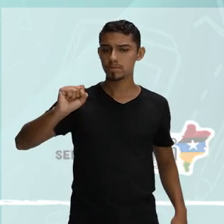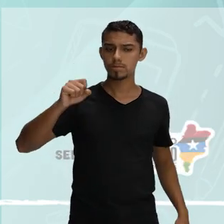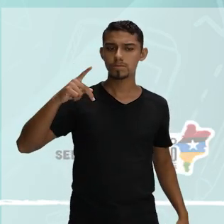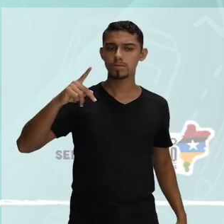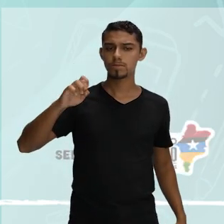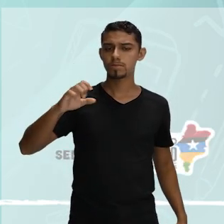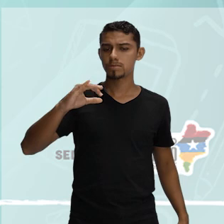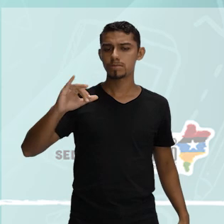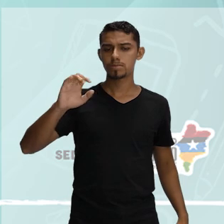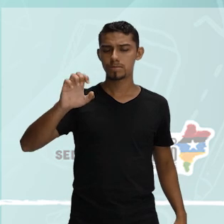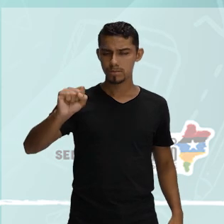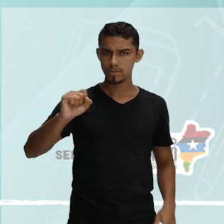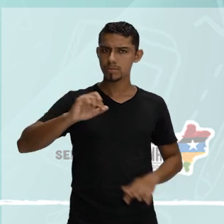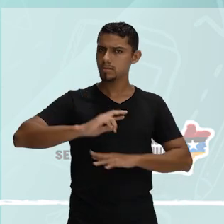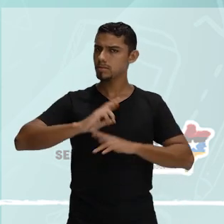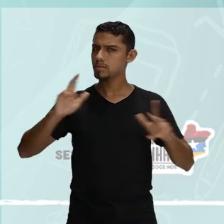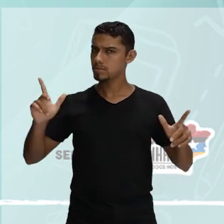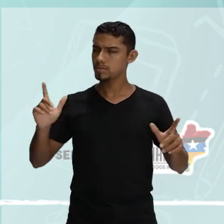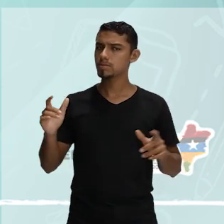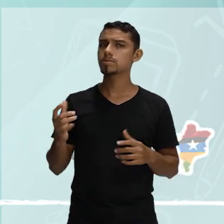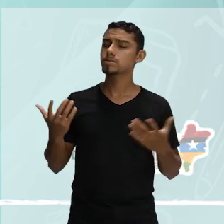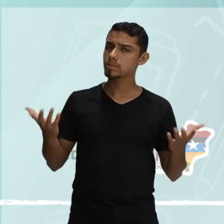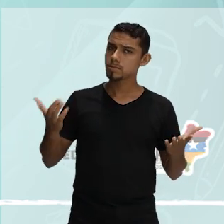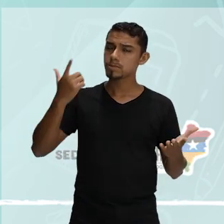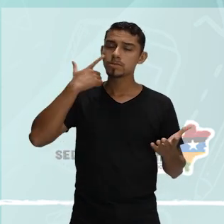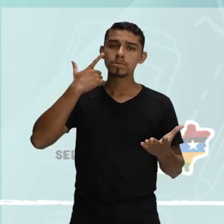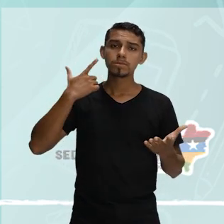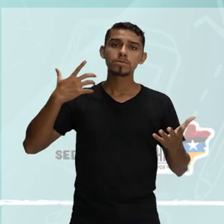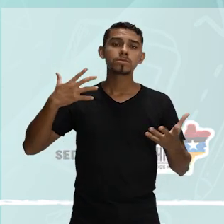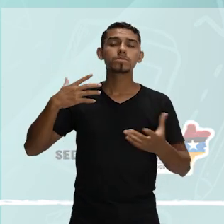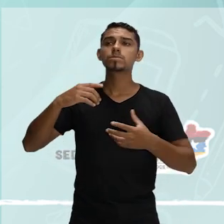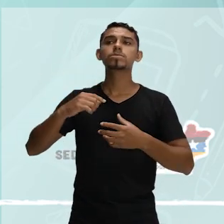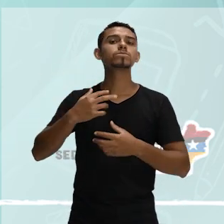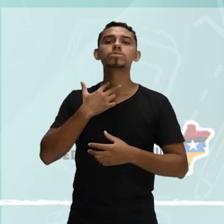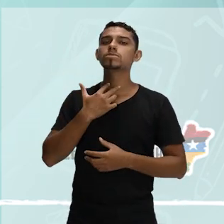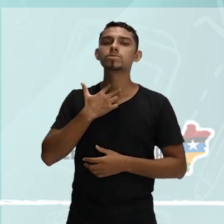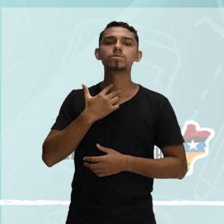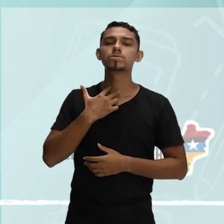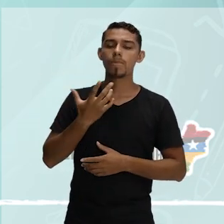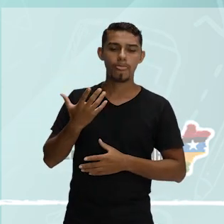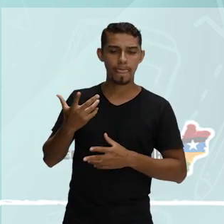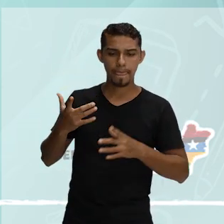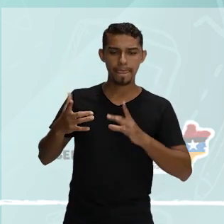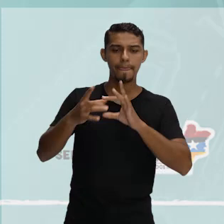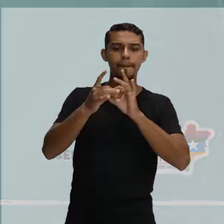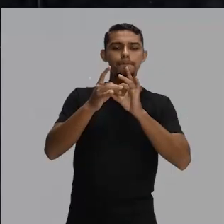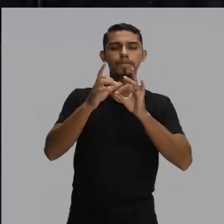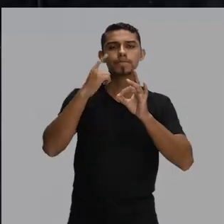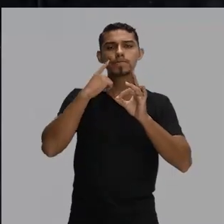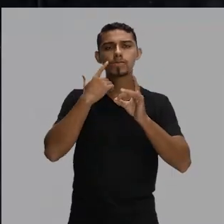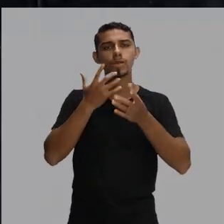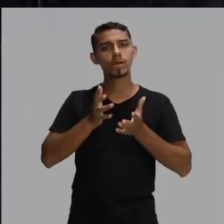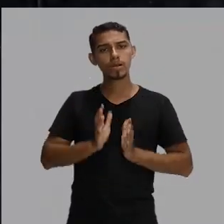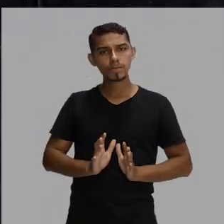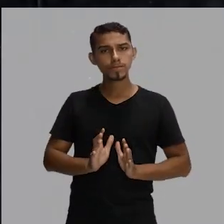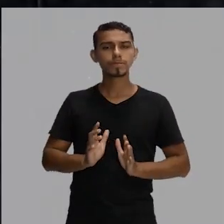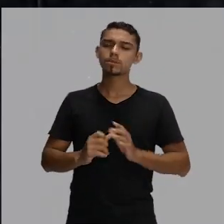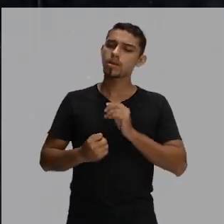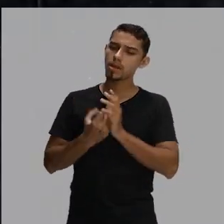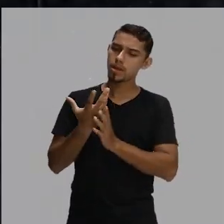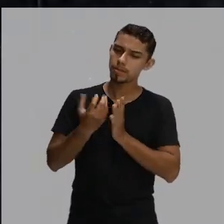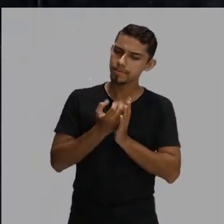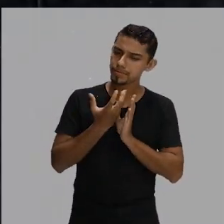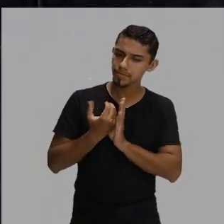eles fossem de espécies diferentes, eles não poderiam se intercruzarem e muito menos